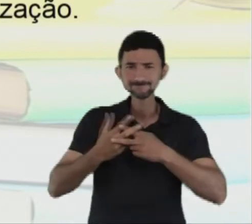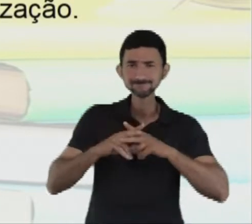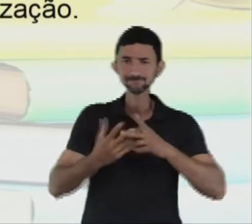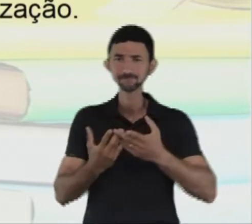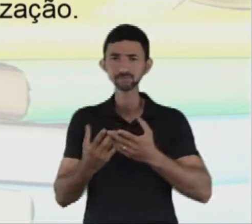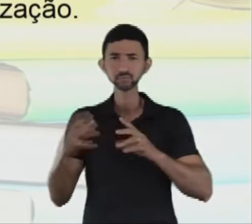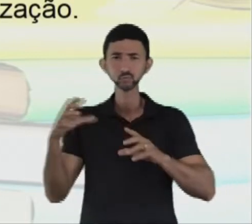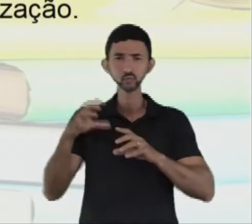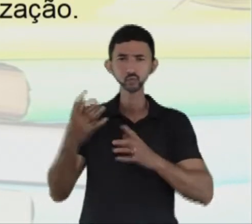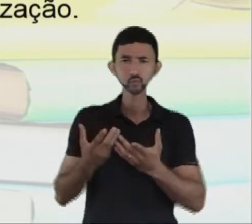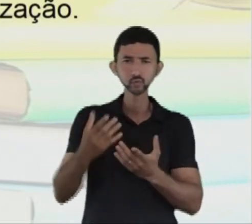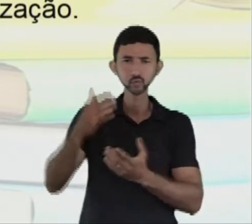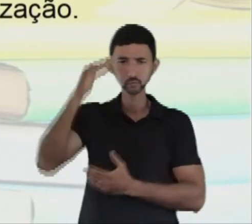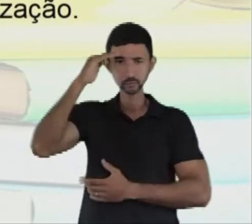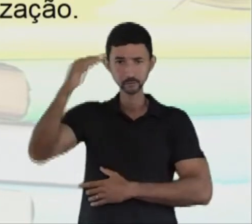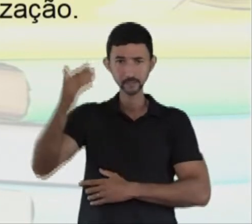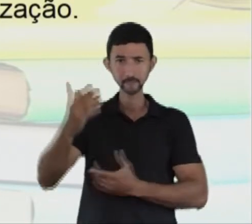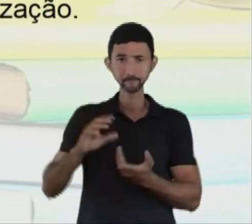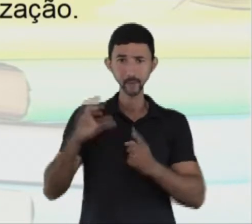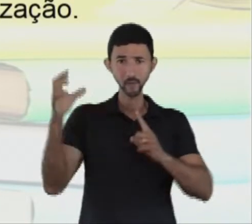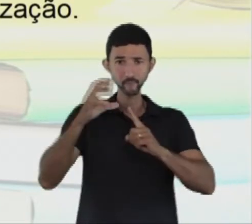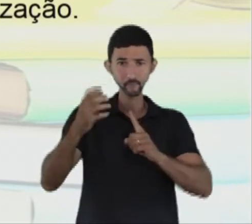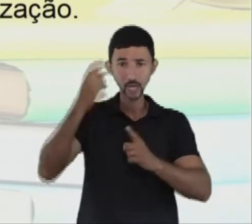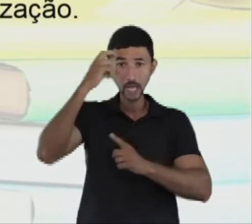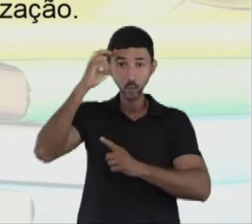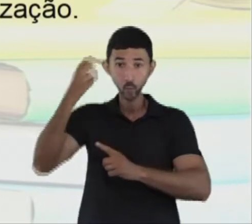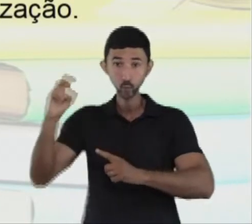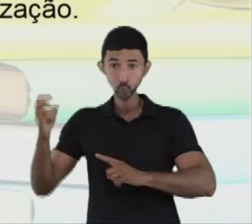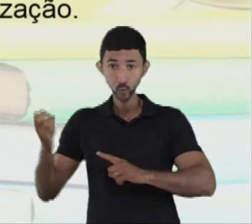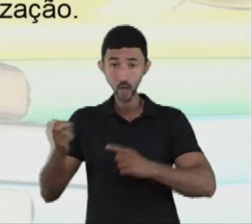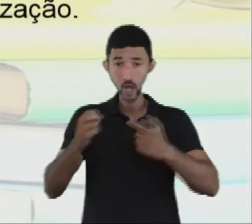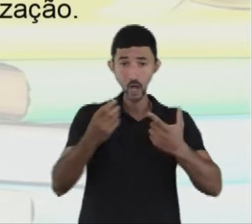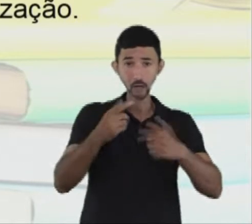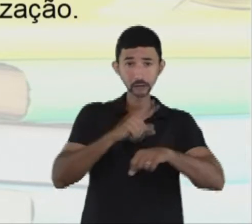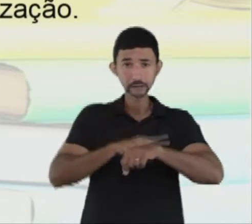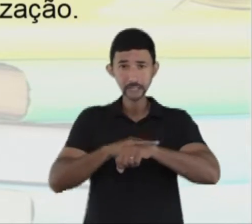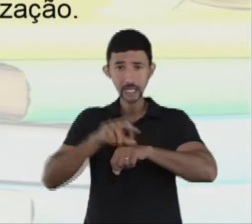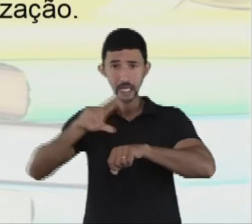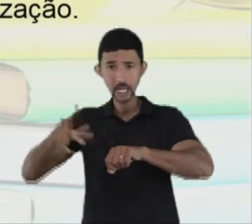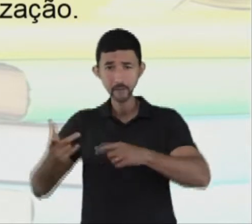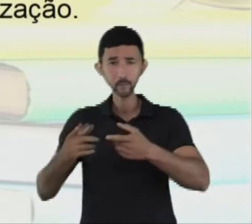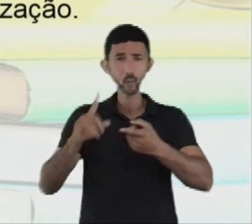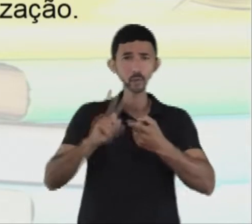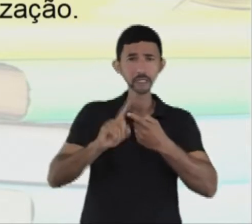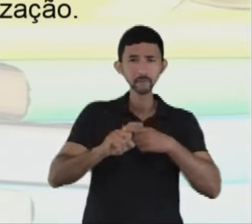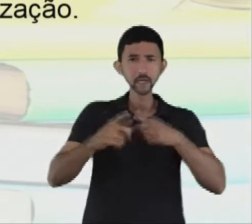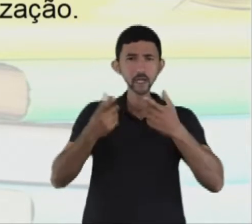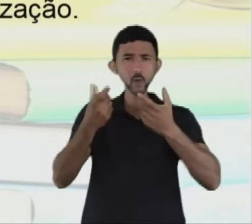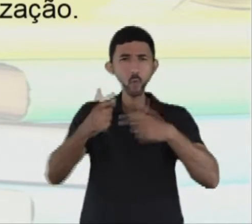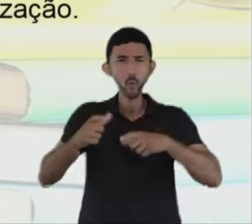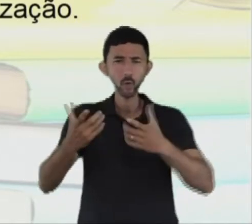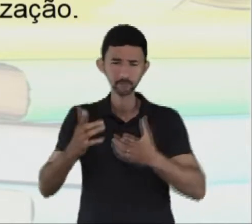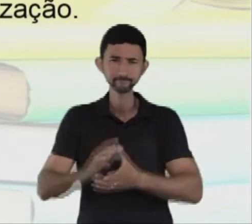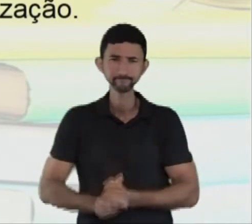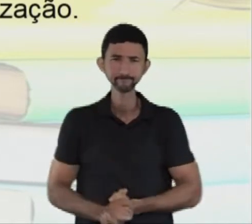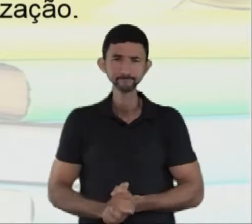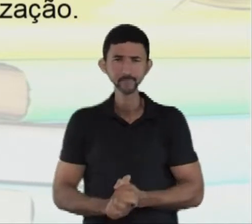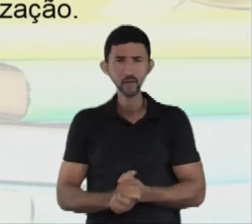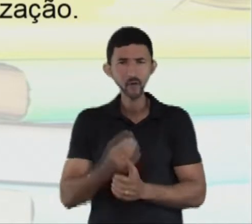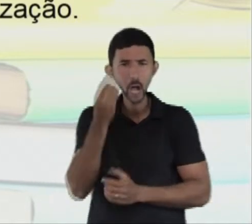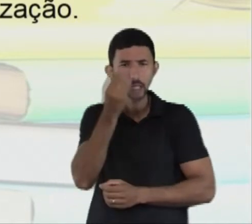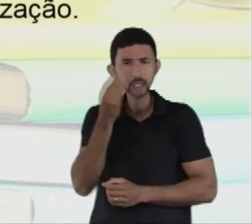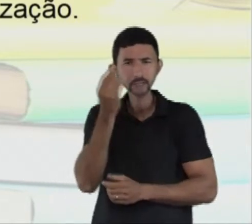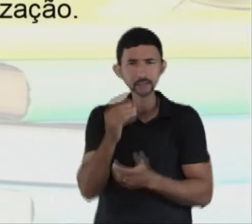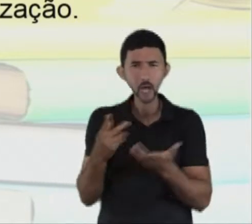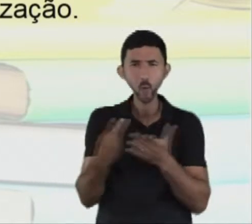intervenções militares ou influência cultural em diferentes tempos e lugares. E também nós vamos analisar fatos e situações